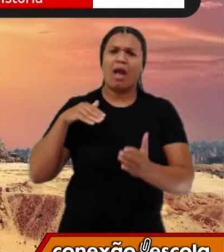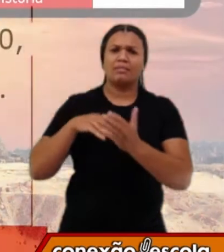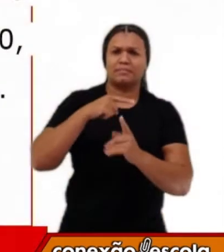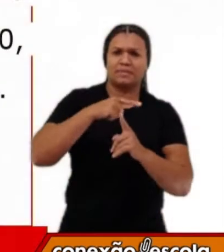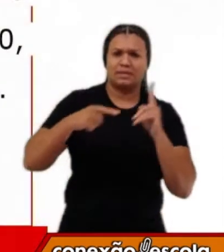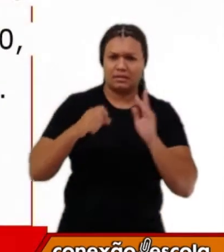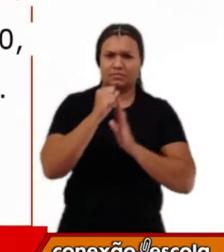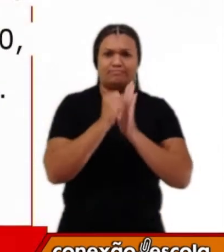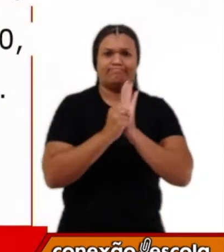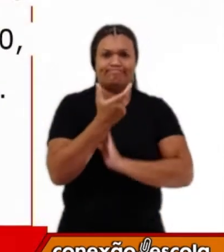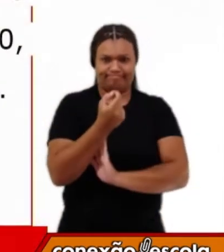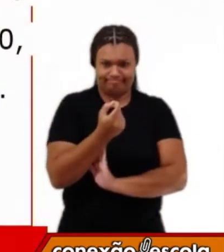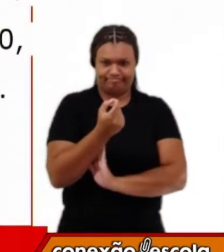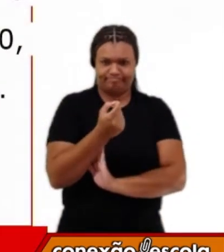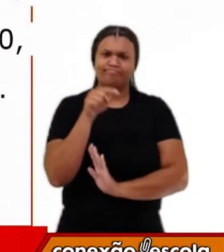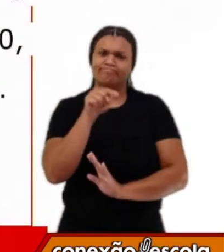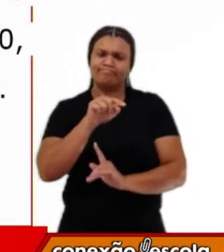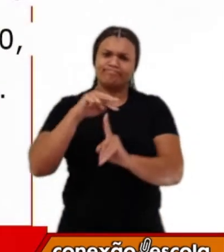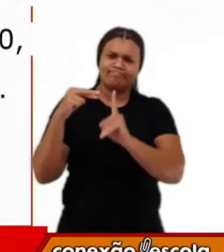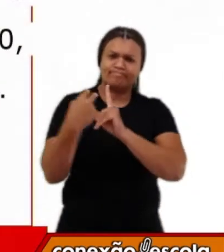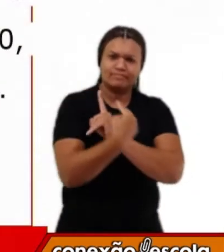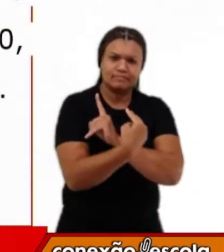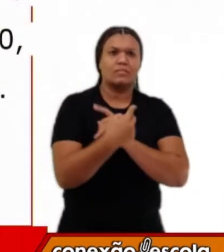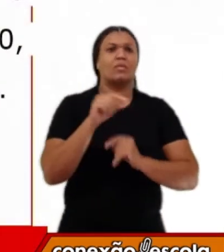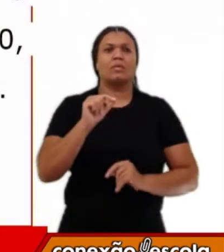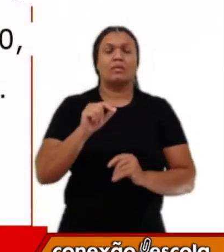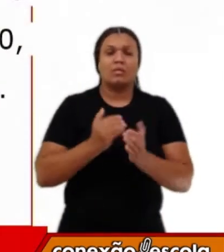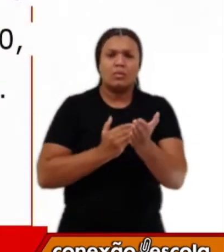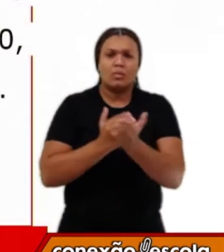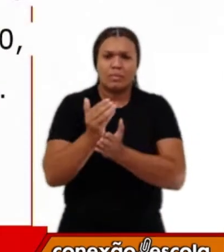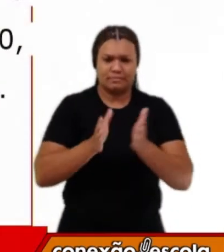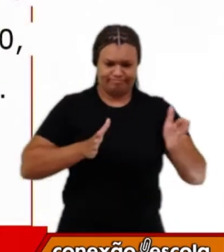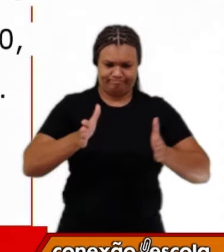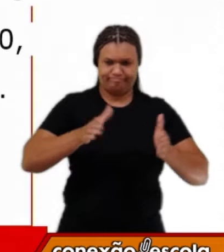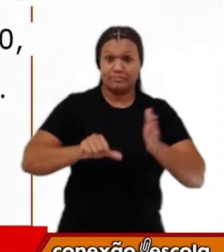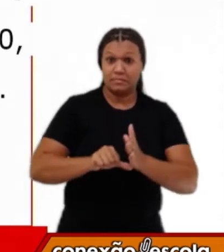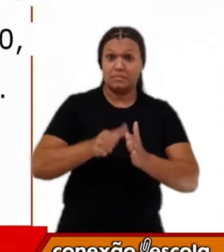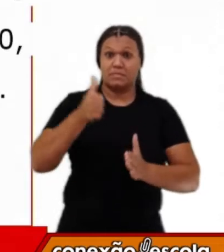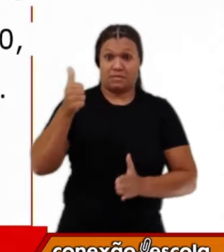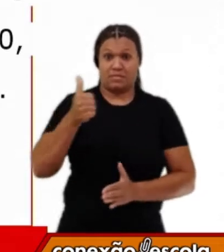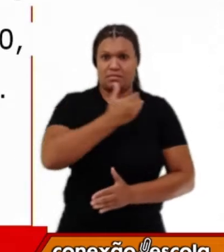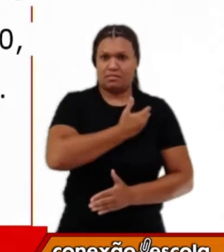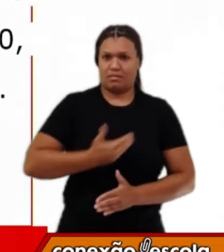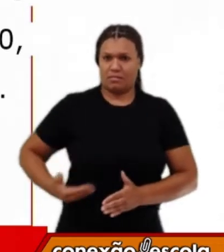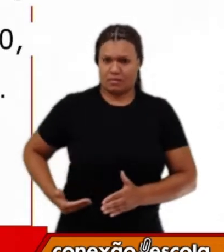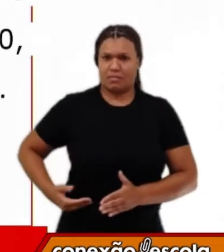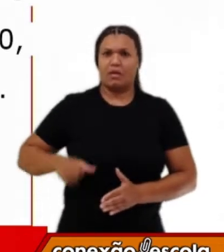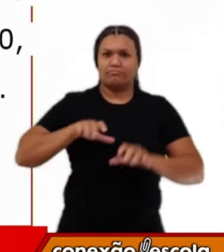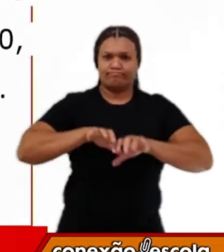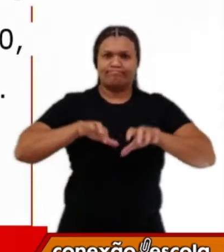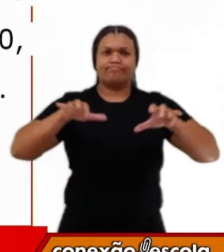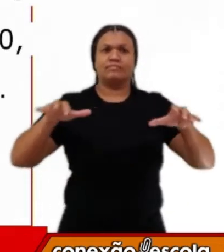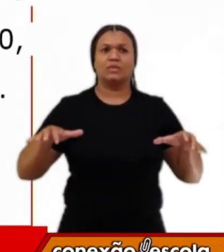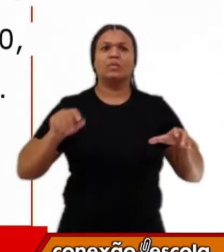perspectiva, nós falaremos justamente que o período da Primeira República era comumente dividido em República da Espada, que vai